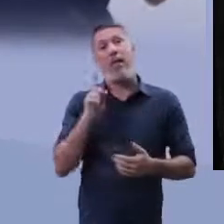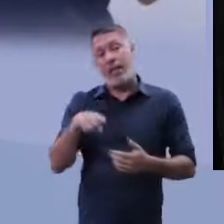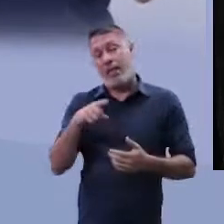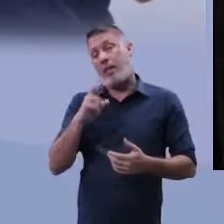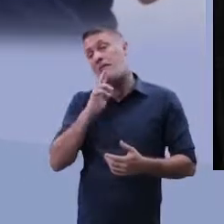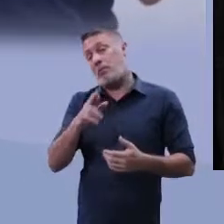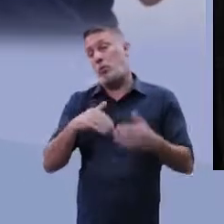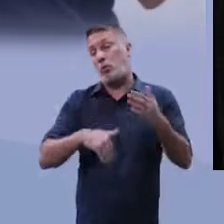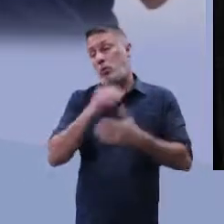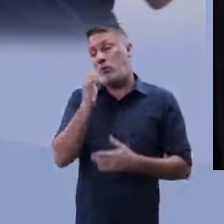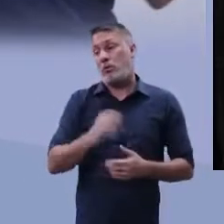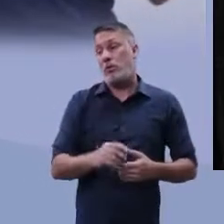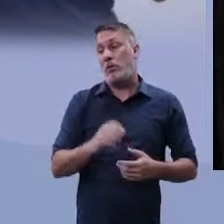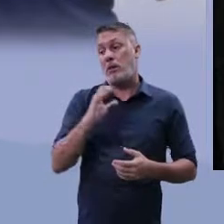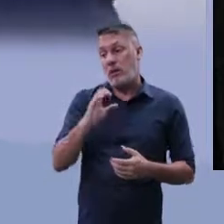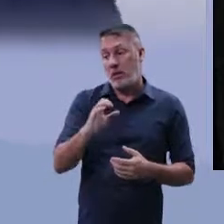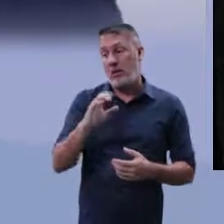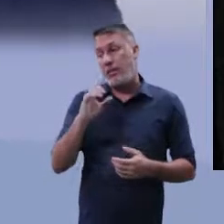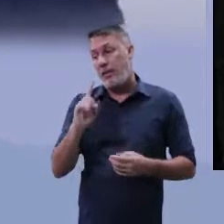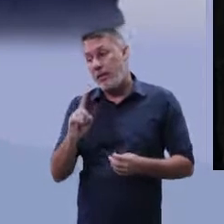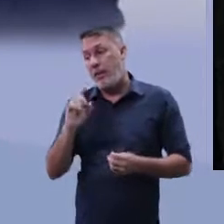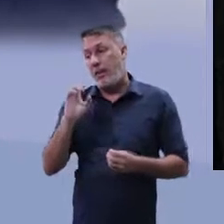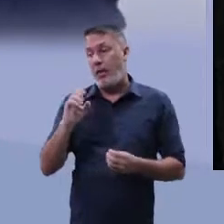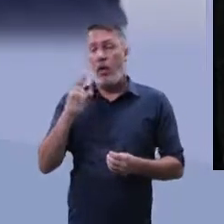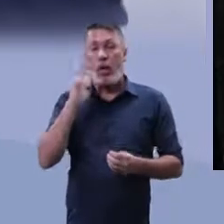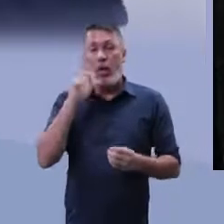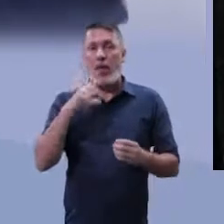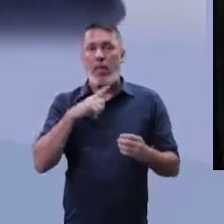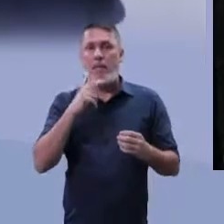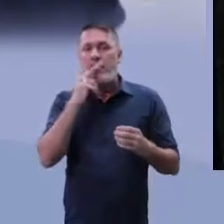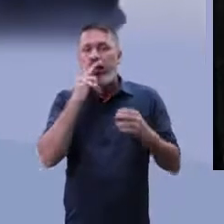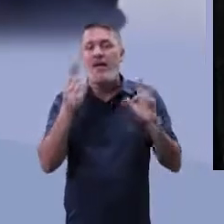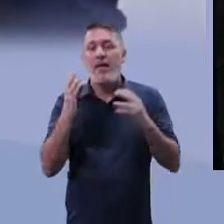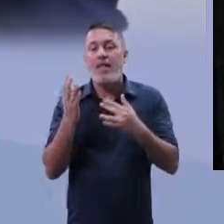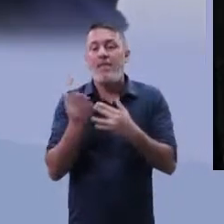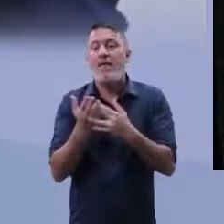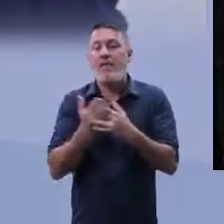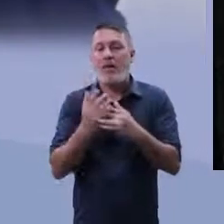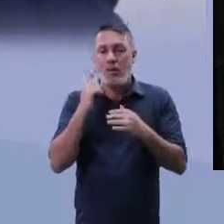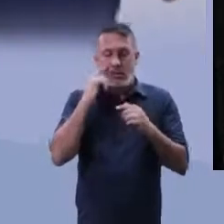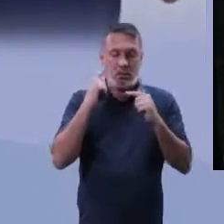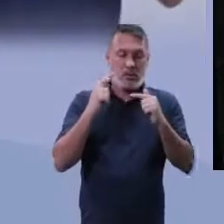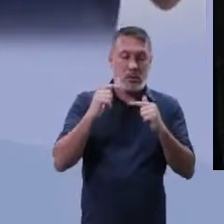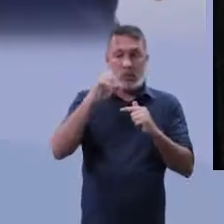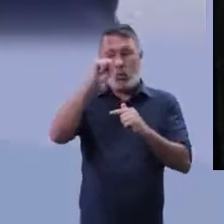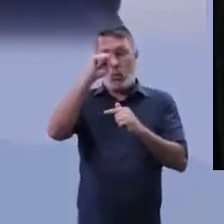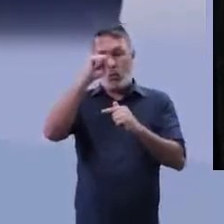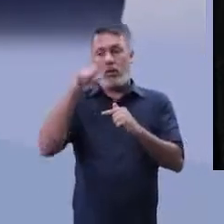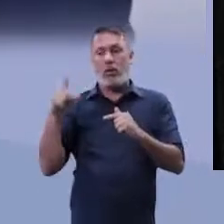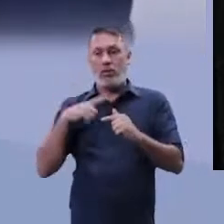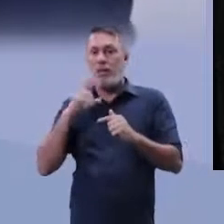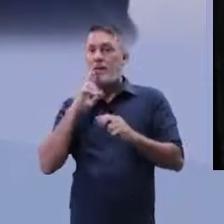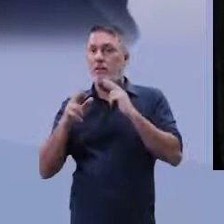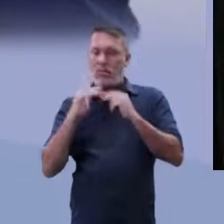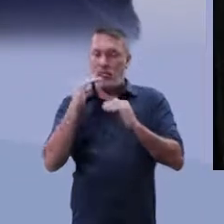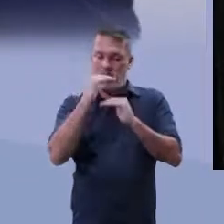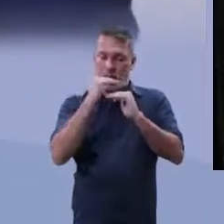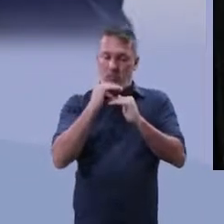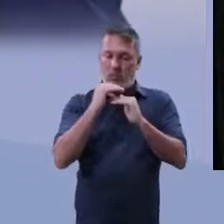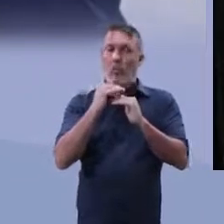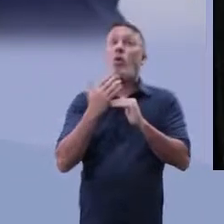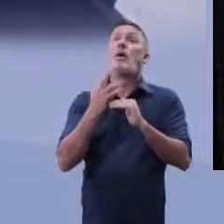chutar na letra C, D ou E, cujas respostas são intervalos. Então você já analisou, você já percebeu que